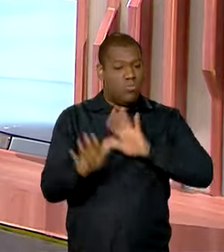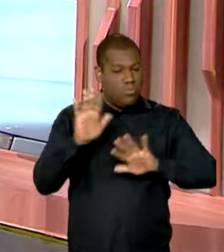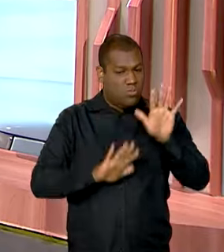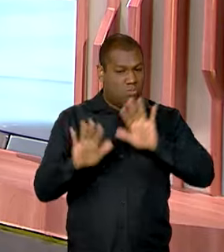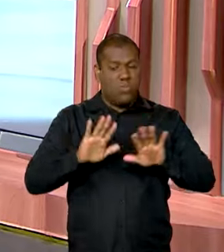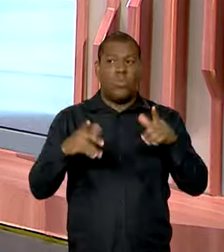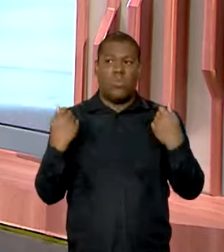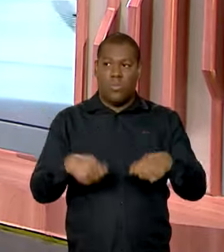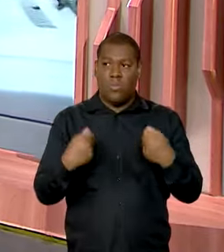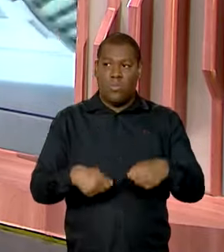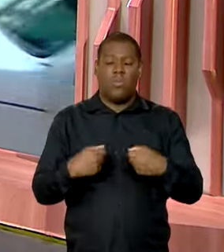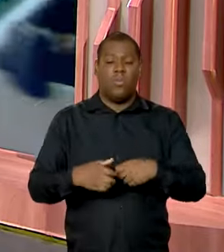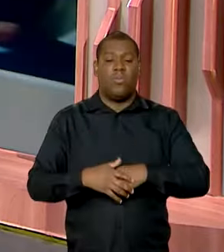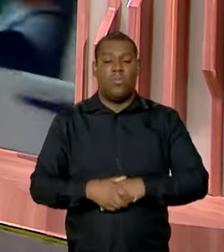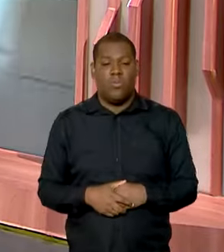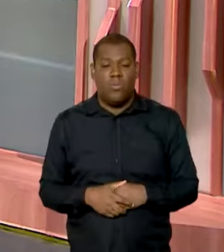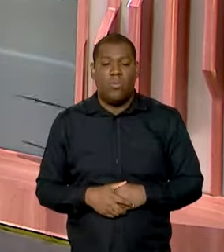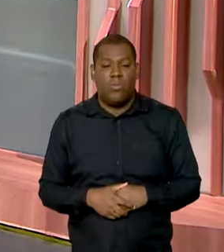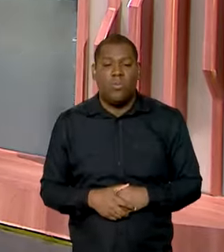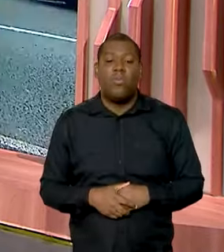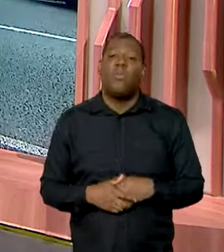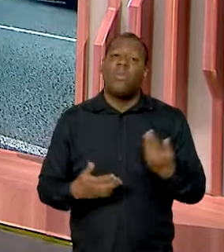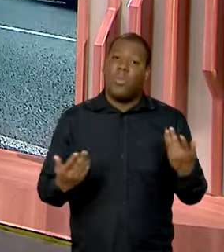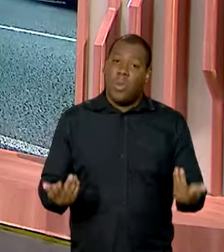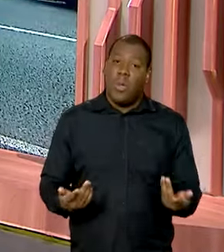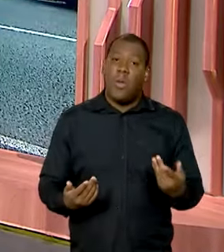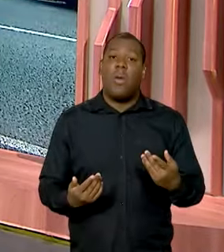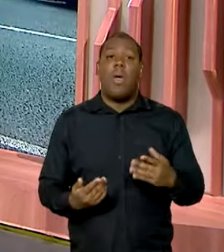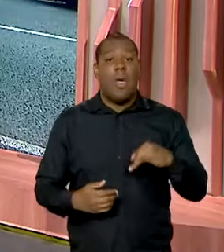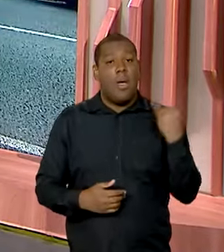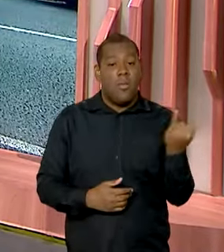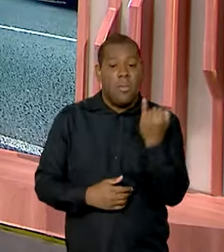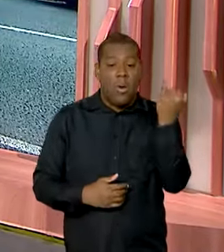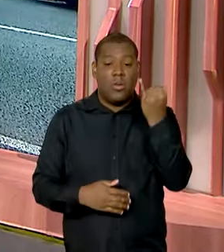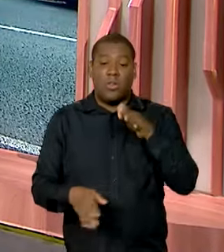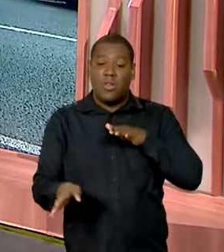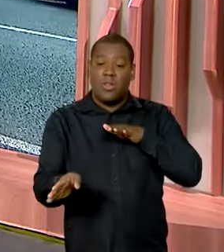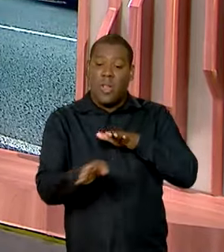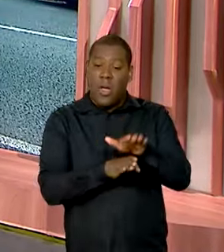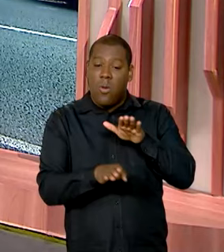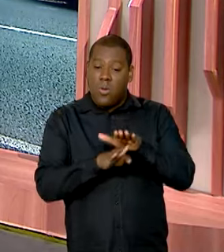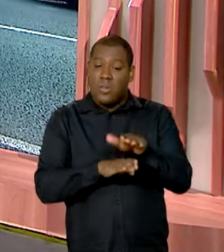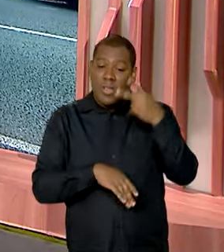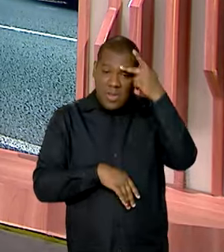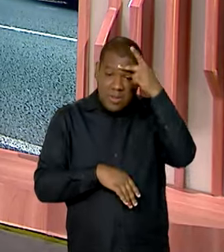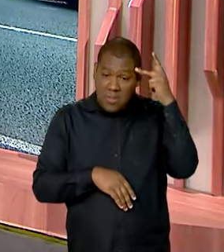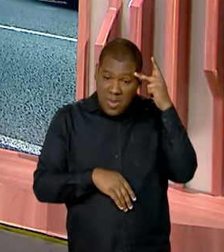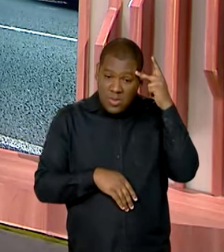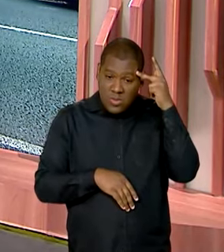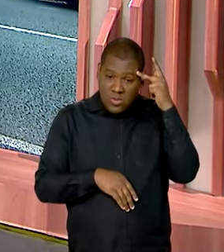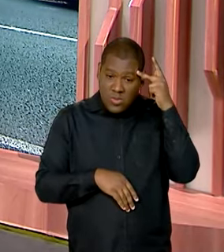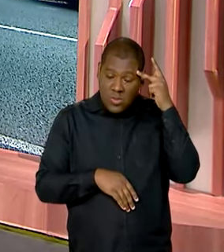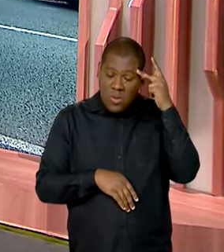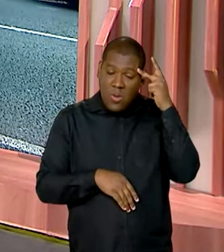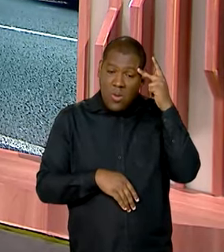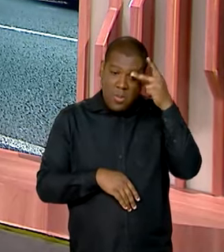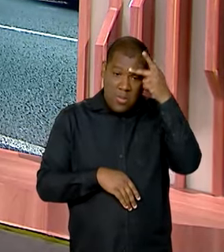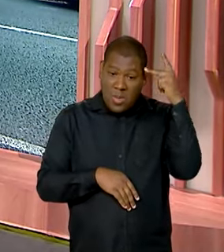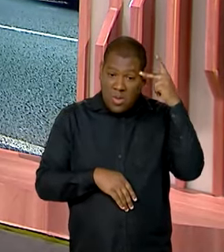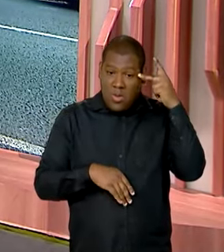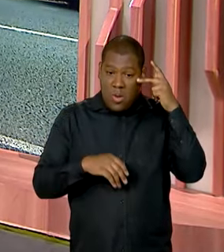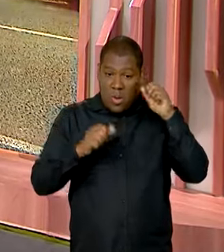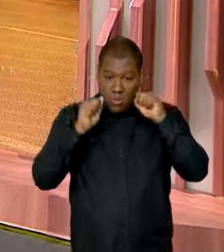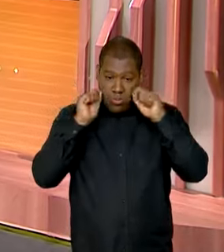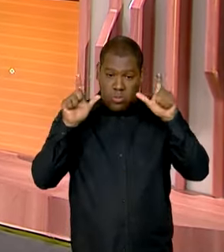Fernanda. E nunca é demais, né? A gente alertar as pessoas para não cair nesse tipo de golpe. Ótimo dia para você aí em São Paulo,